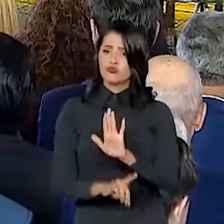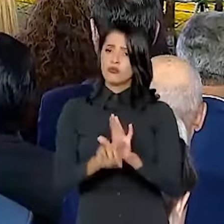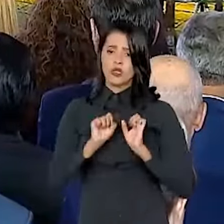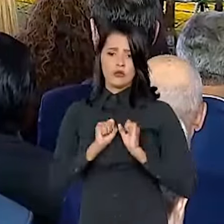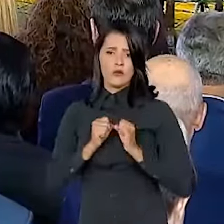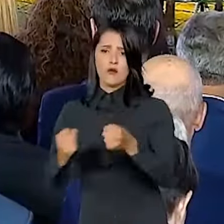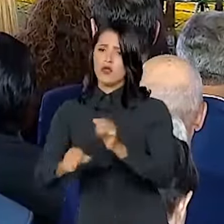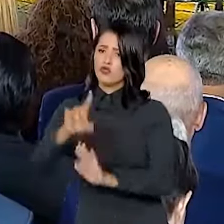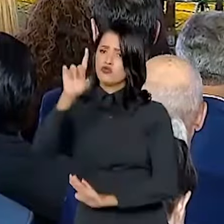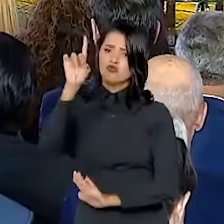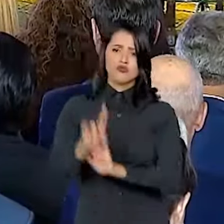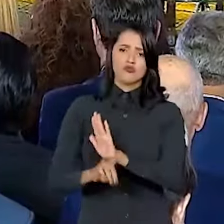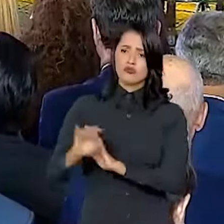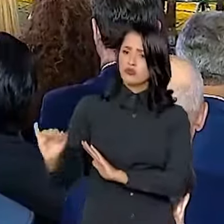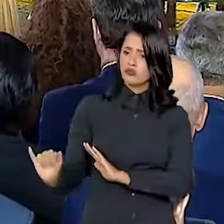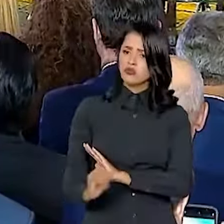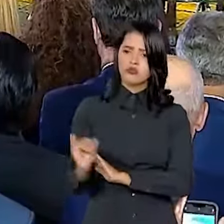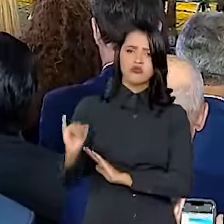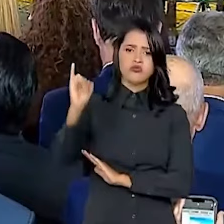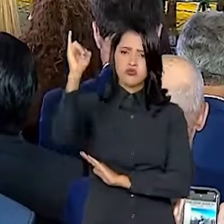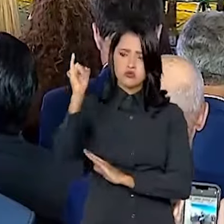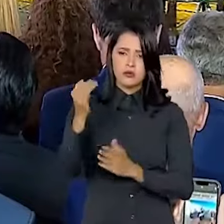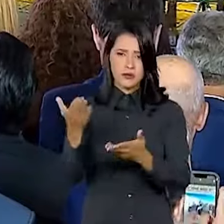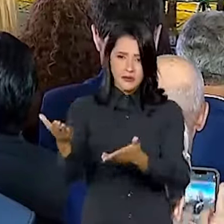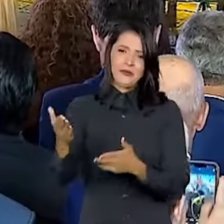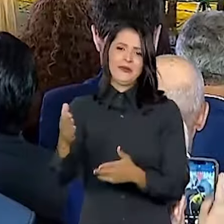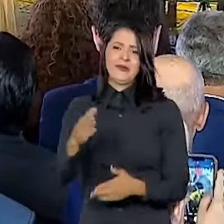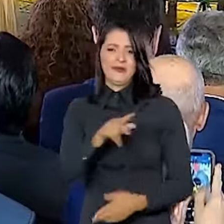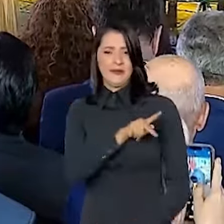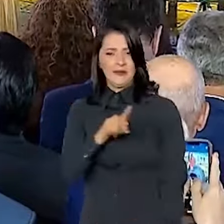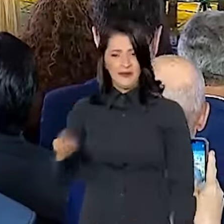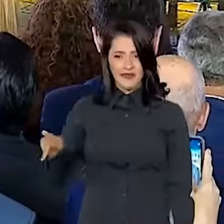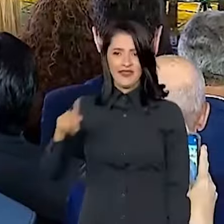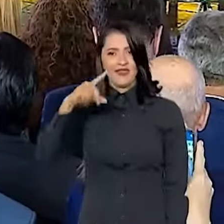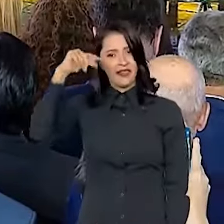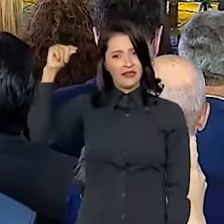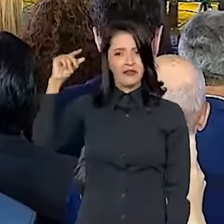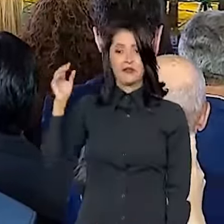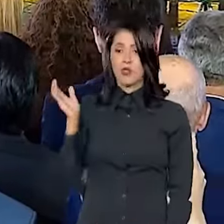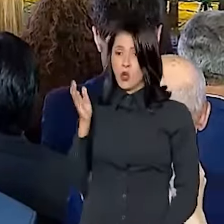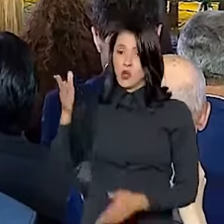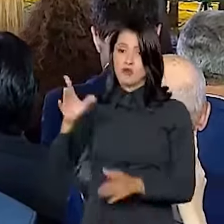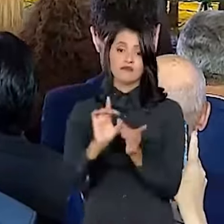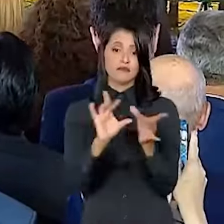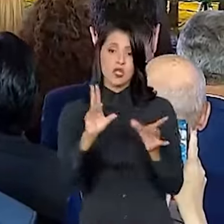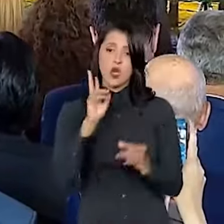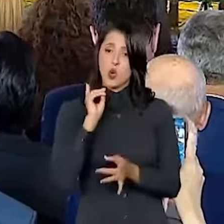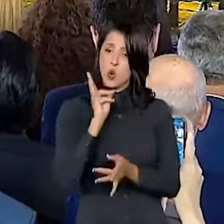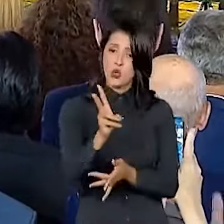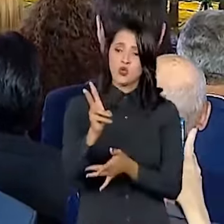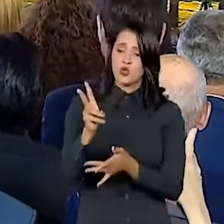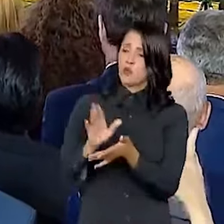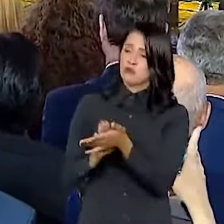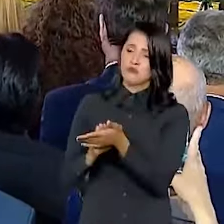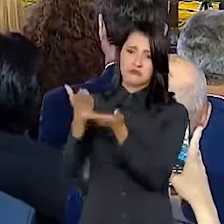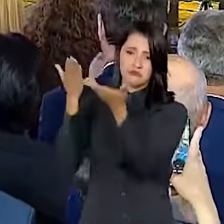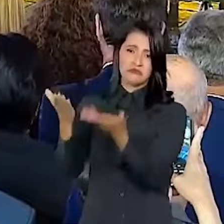direitos fundamentais. Presidente Rosa, a democracia permaneceu inabalada. Parabéns.